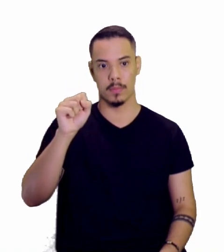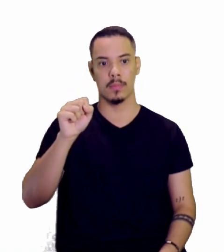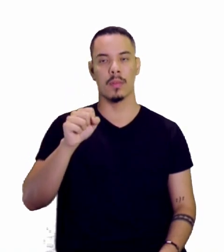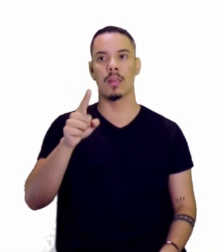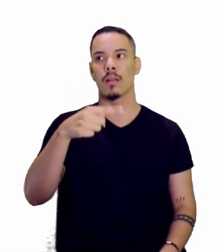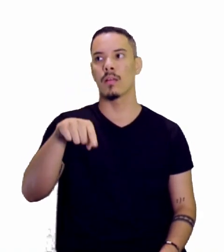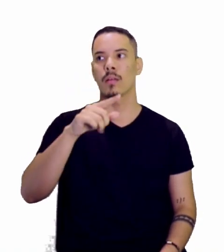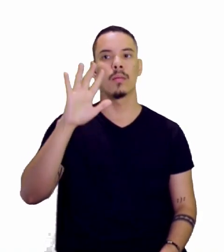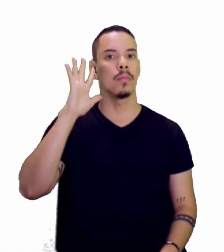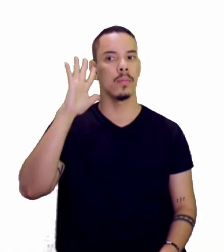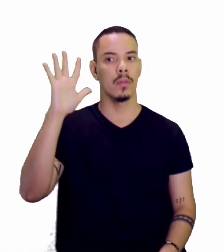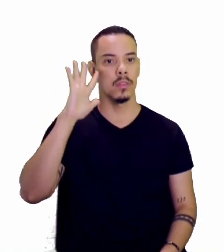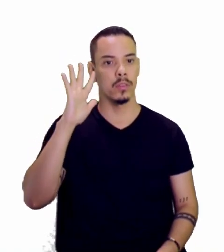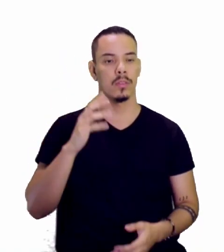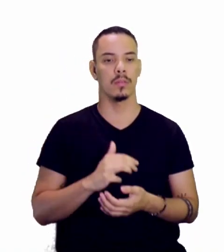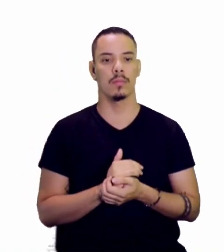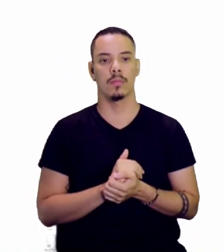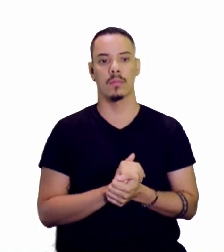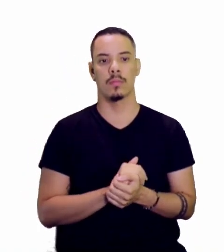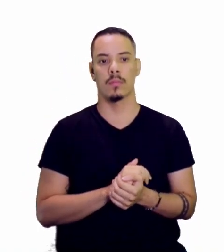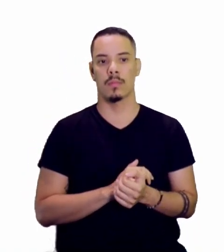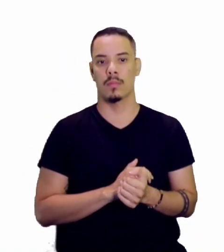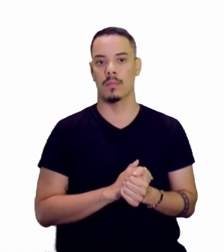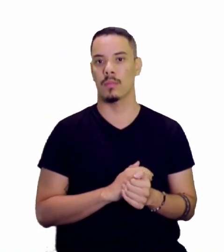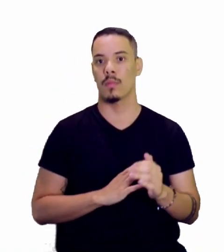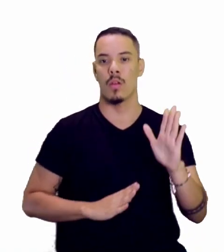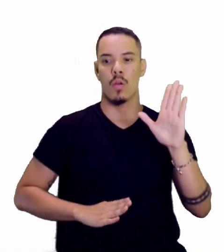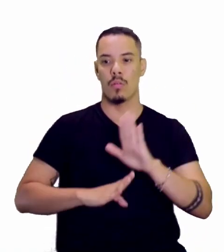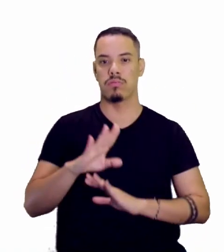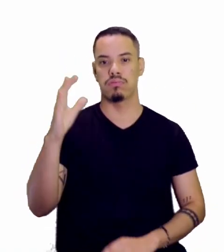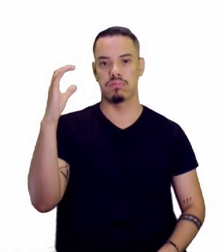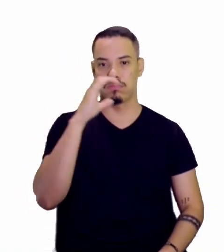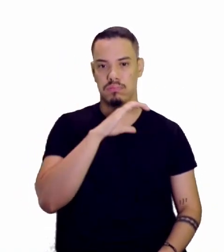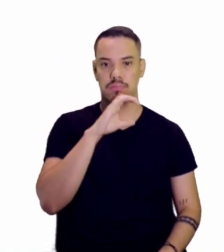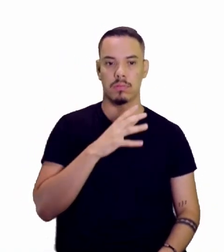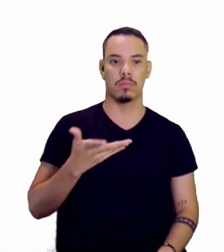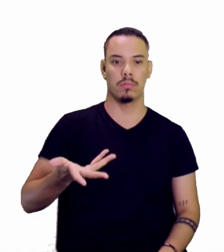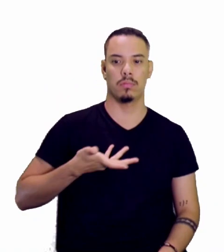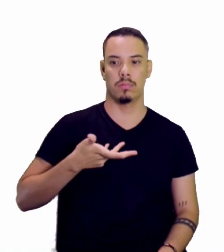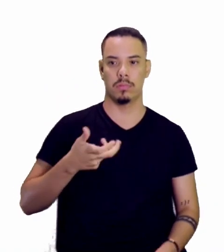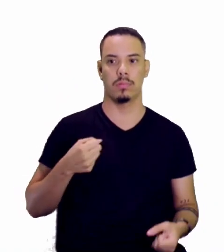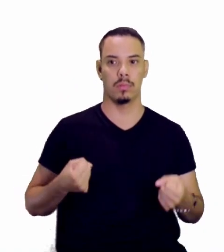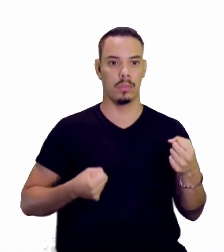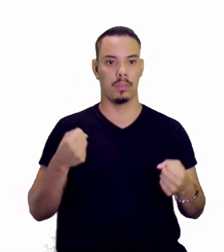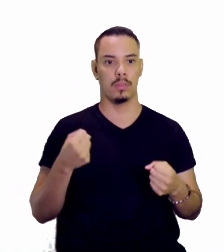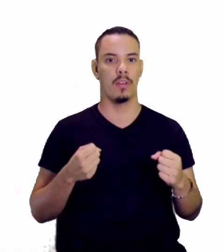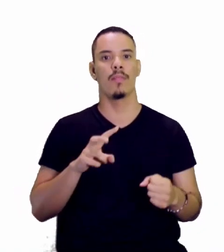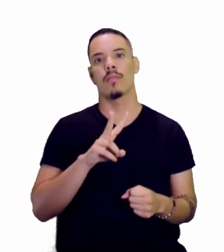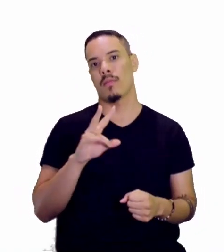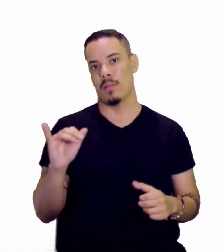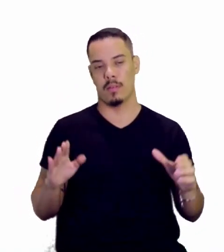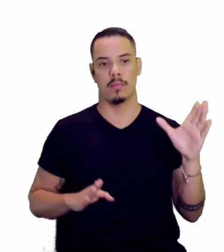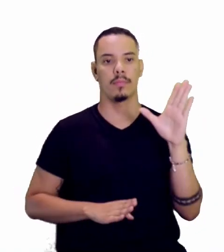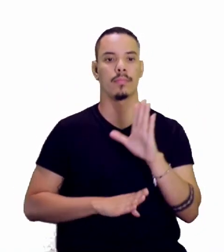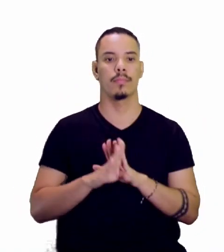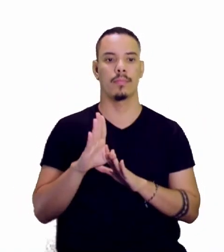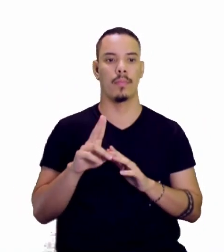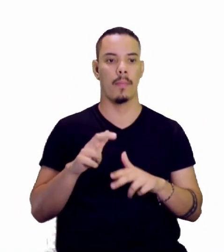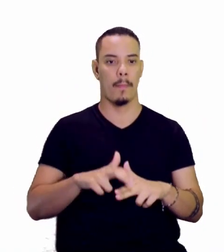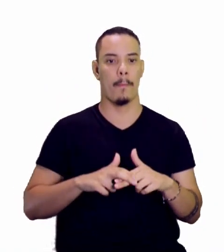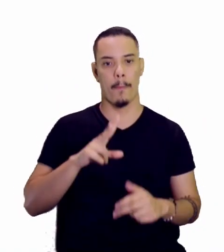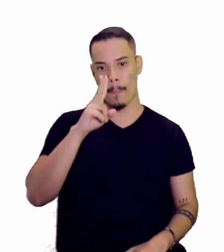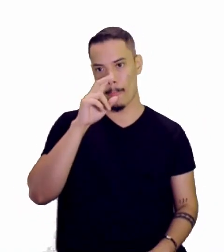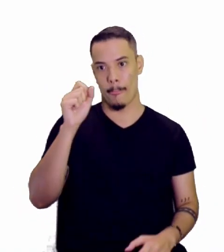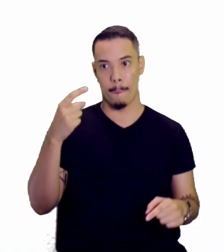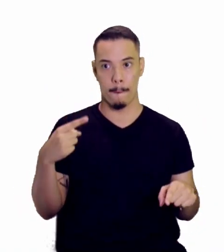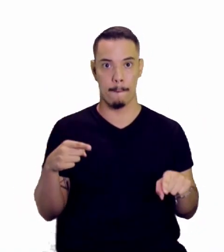então imagine, se a pessoa está com velocidade altíssima, a aceleração dela também vai ser alta. Como a força é proporcional